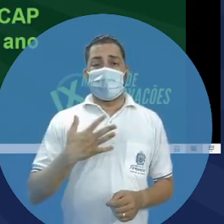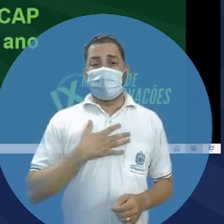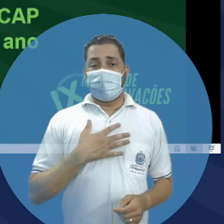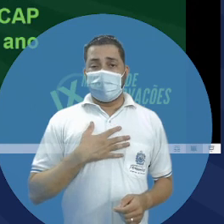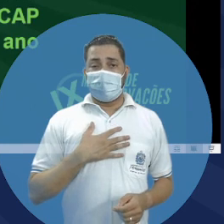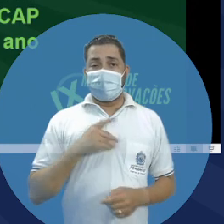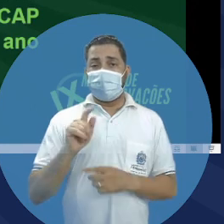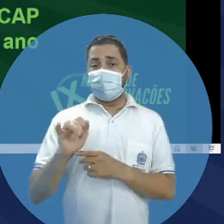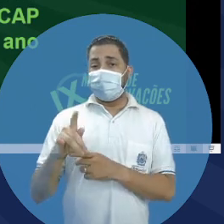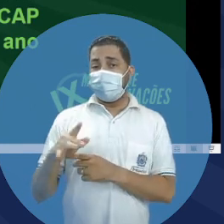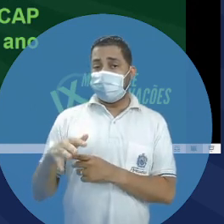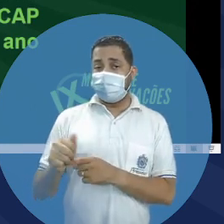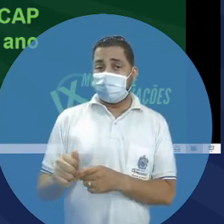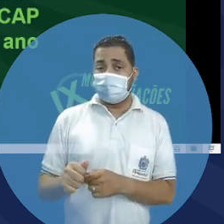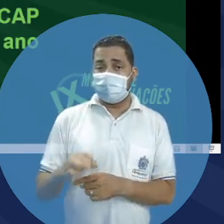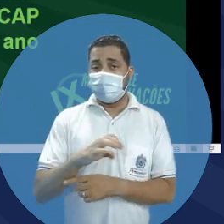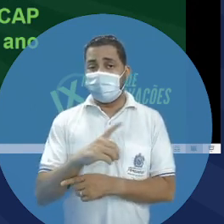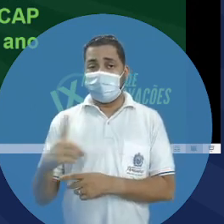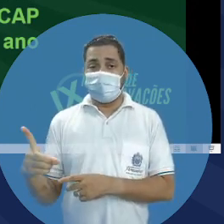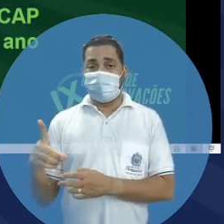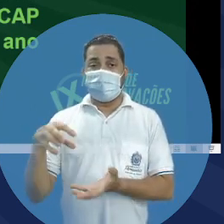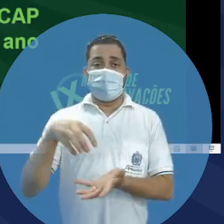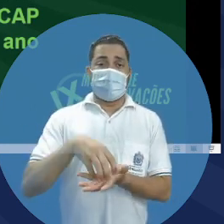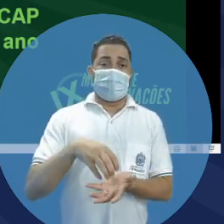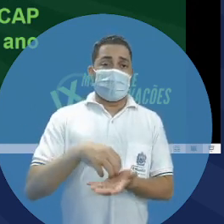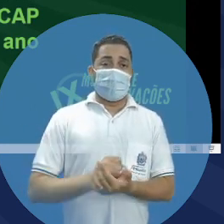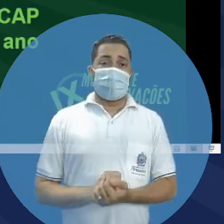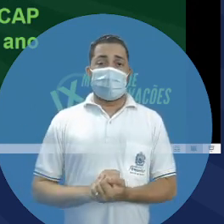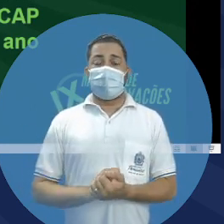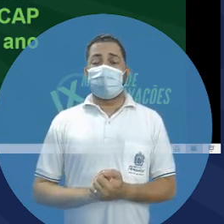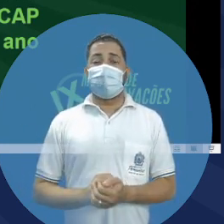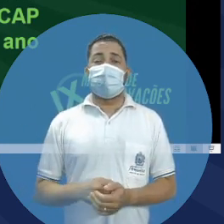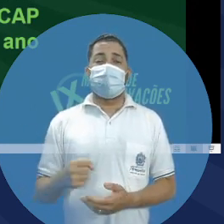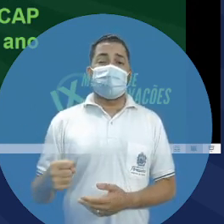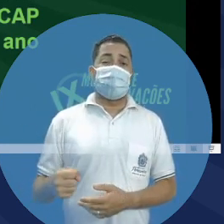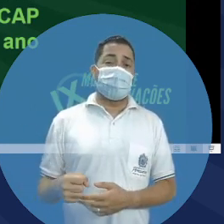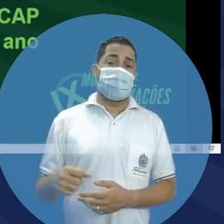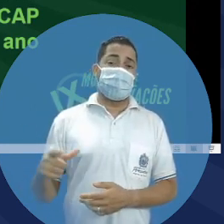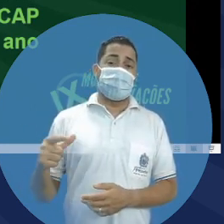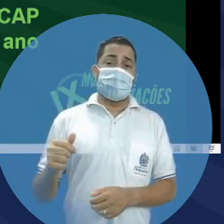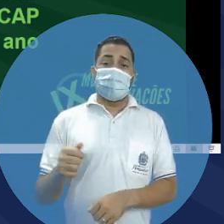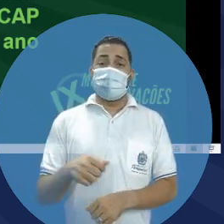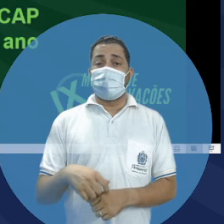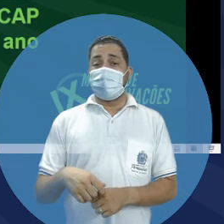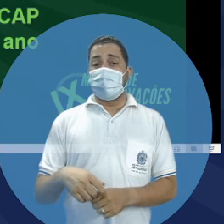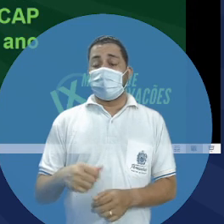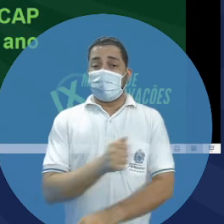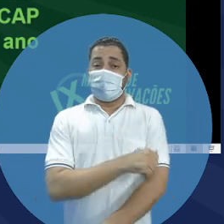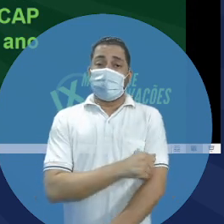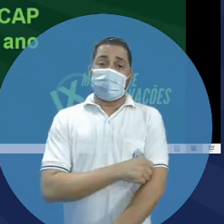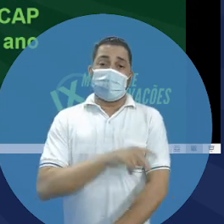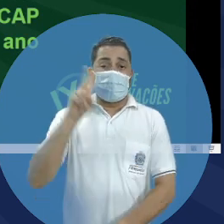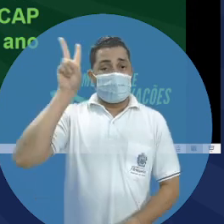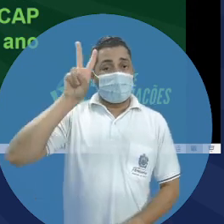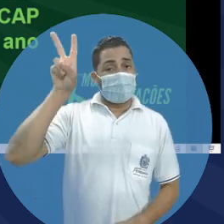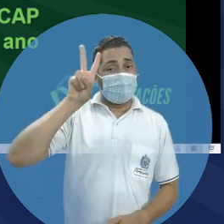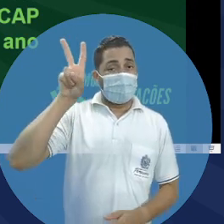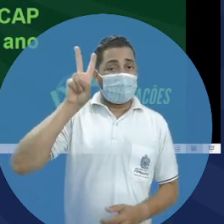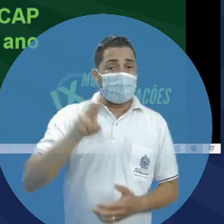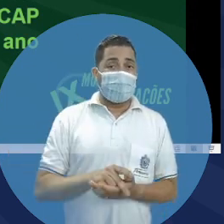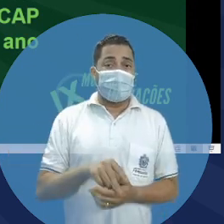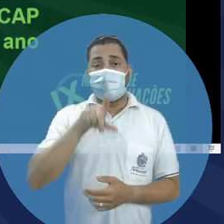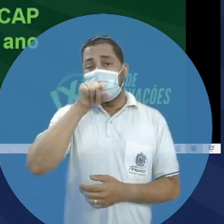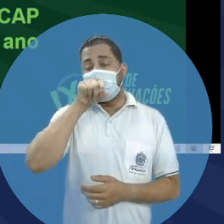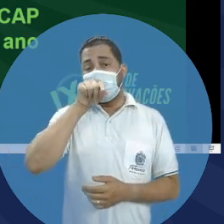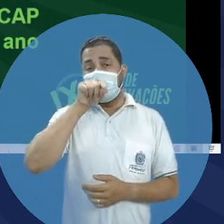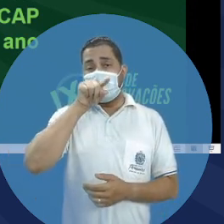coordenadora do núcleo, por bolsistas PIBID de História da Unicap, da Universidade Católica de Pernambuco, e